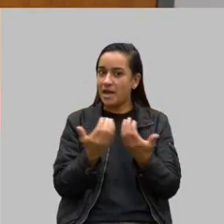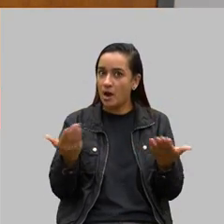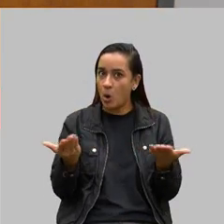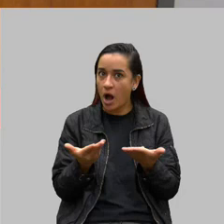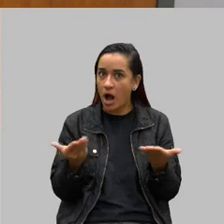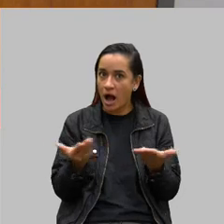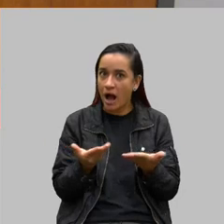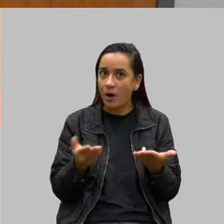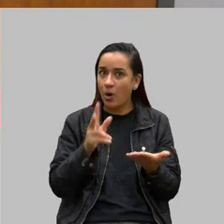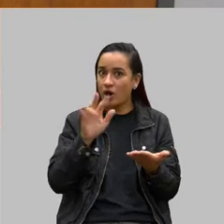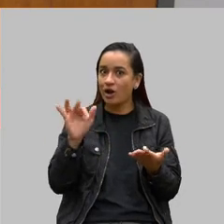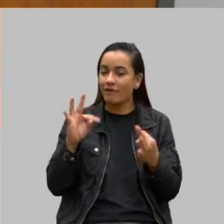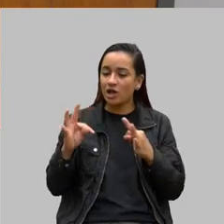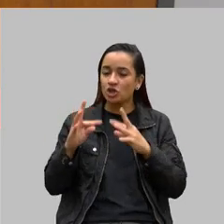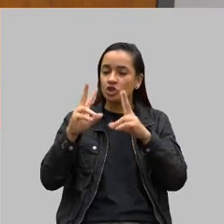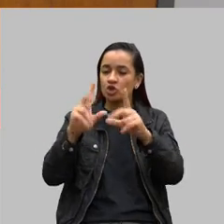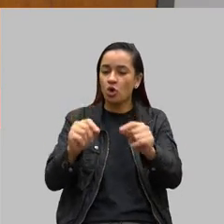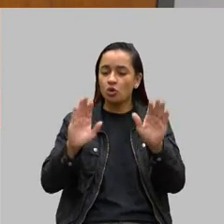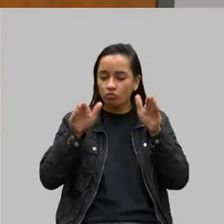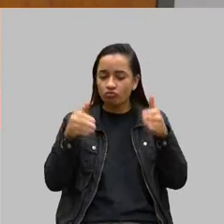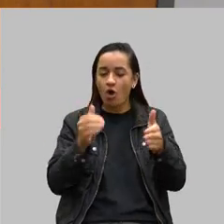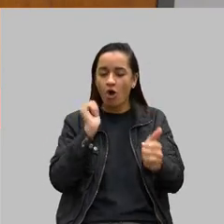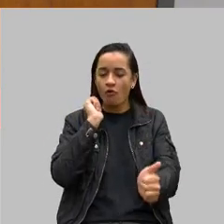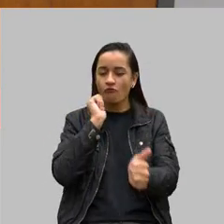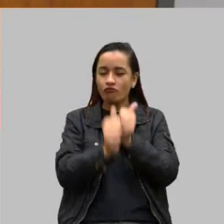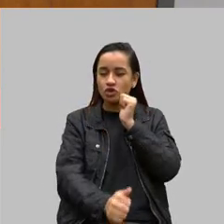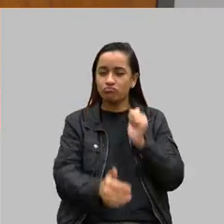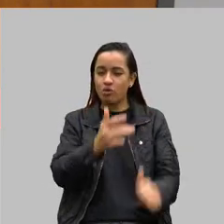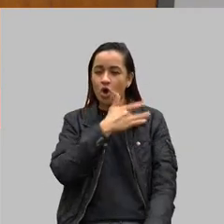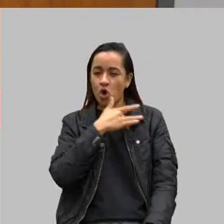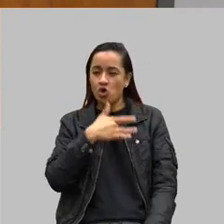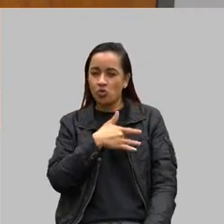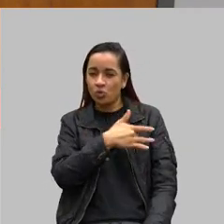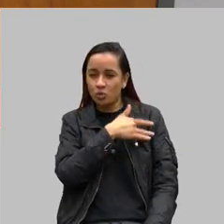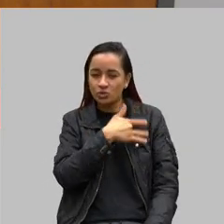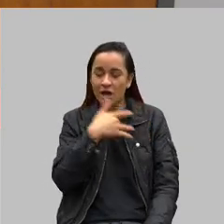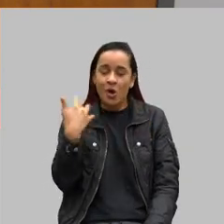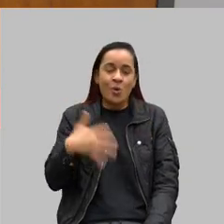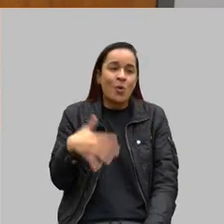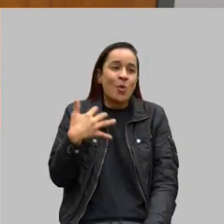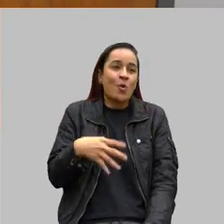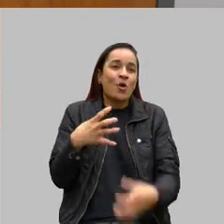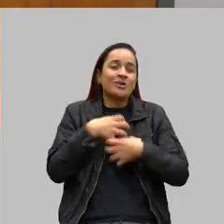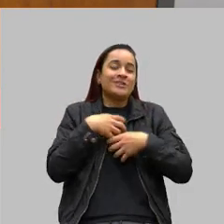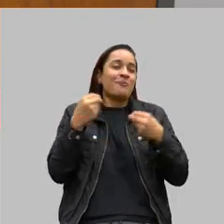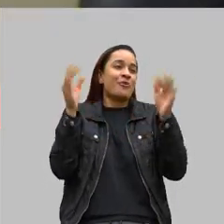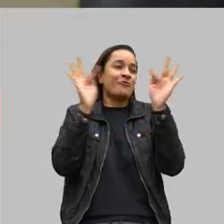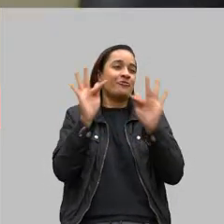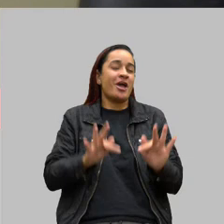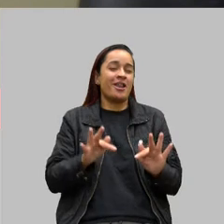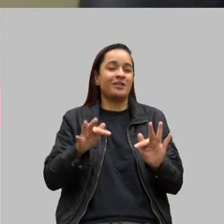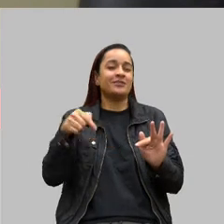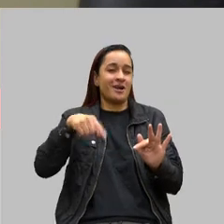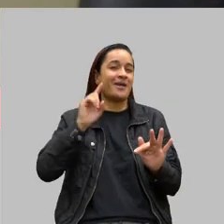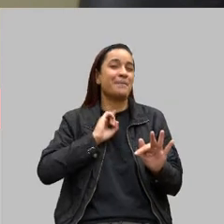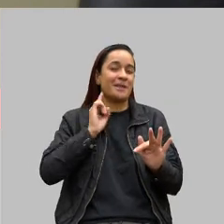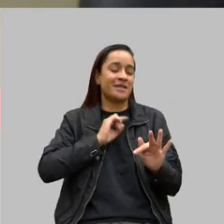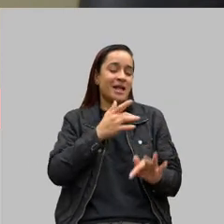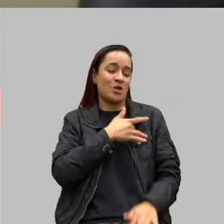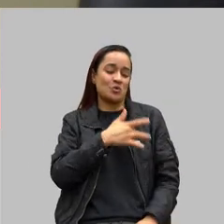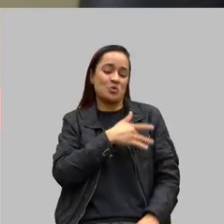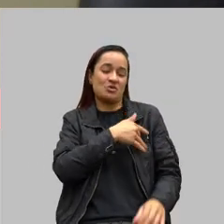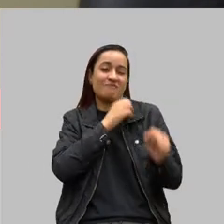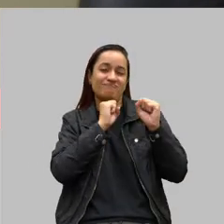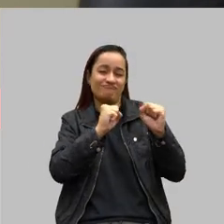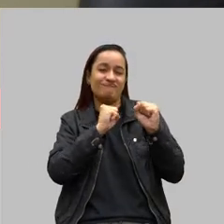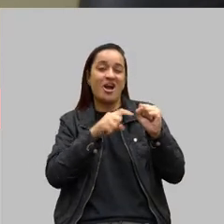todo por conta do futebol do Cruzeiro e tudo mais alegrou muitos cruzeirenses aqui em Minas Gerais tá o Tito tá